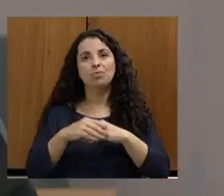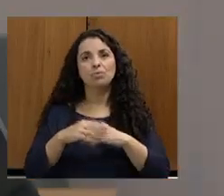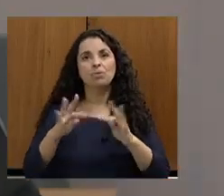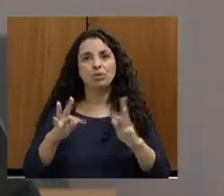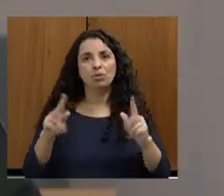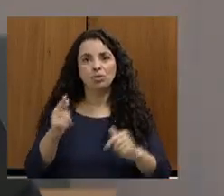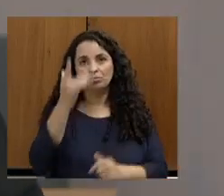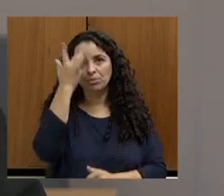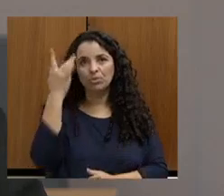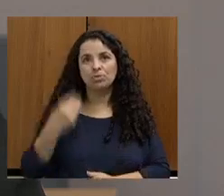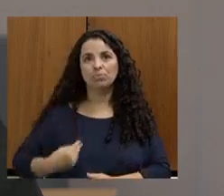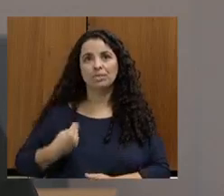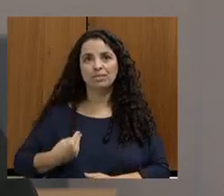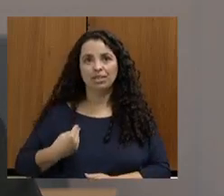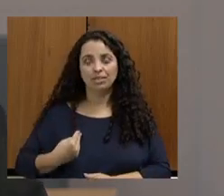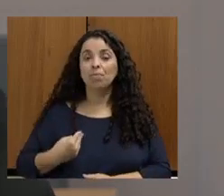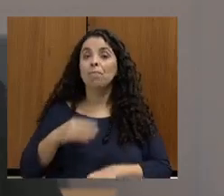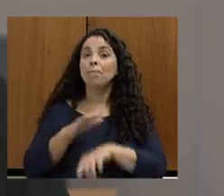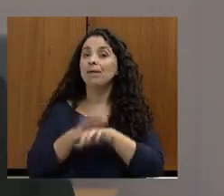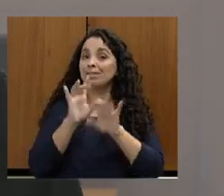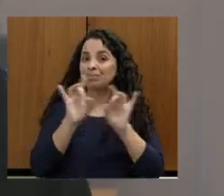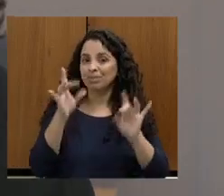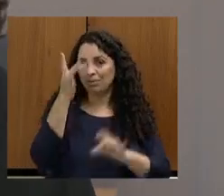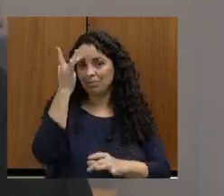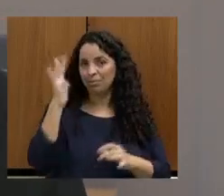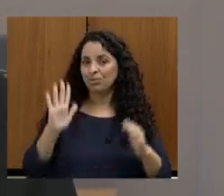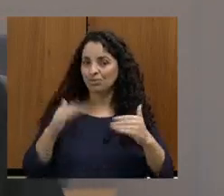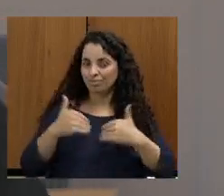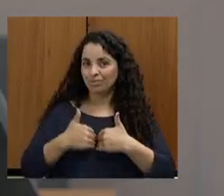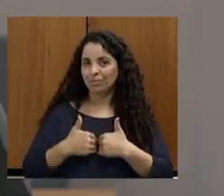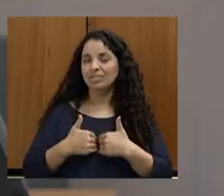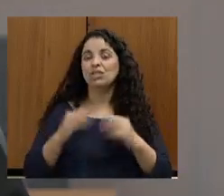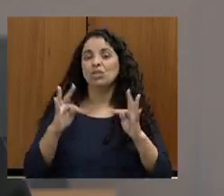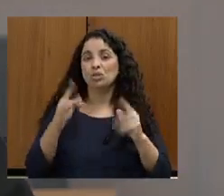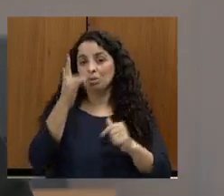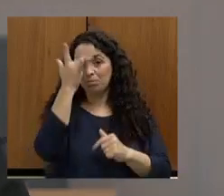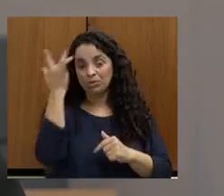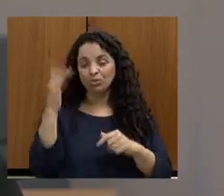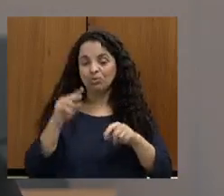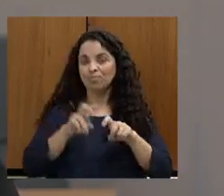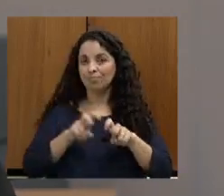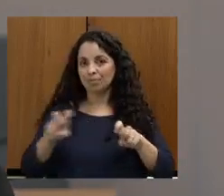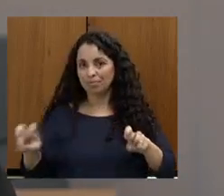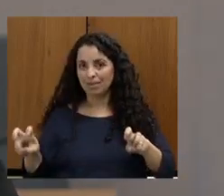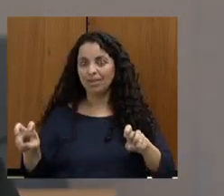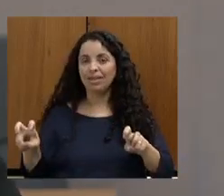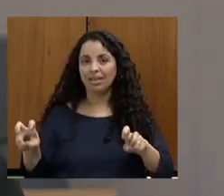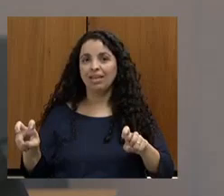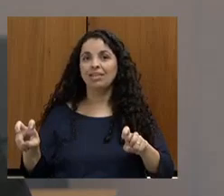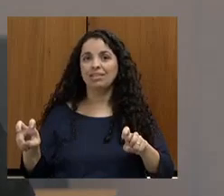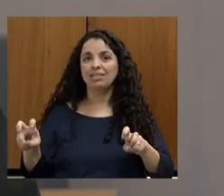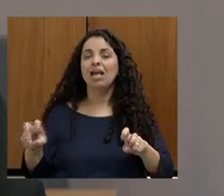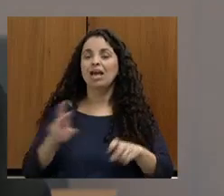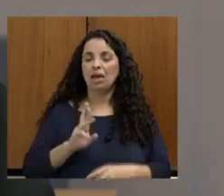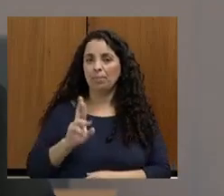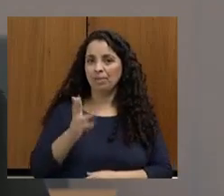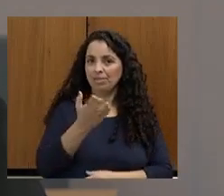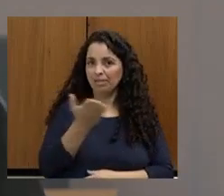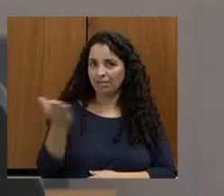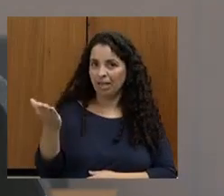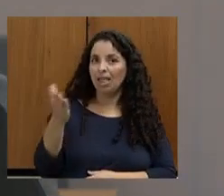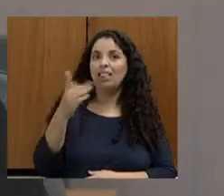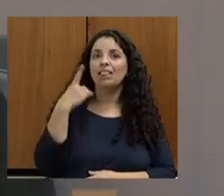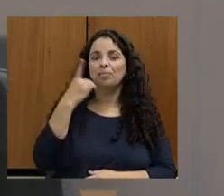autistas, a todos os participantes da mesa na figura do deputado professor Wendel Mesquite e na figura da